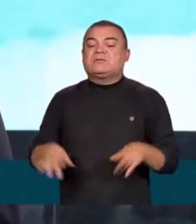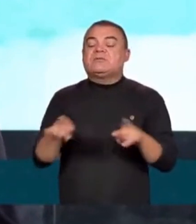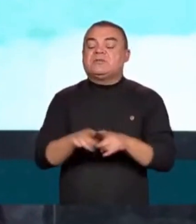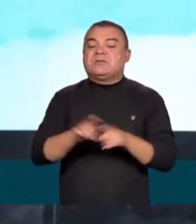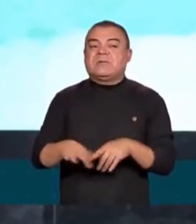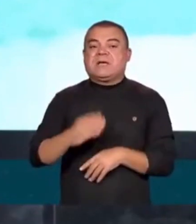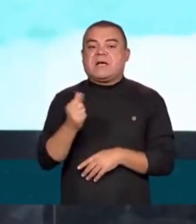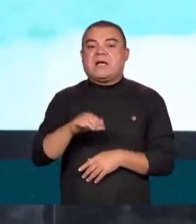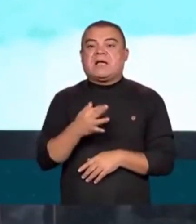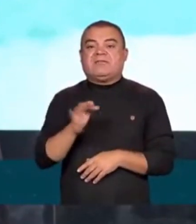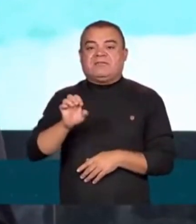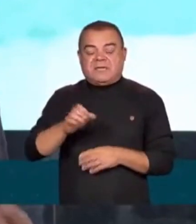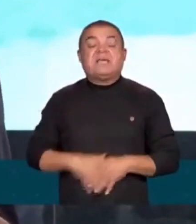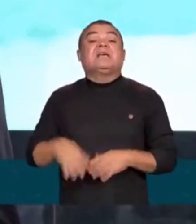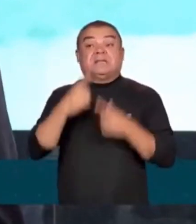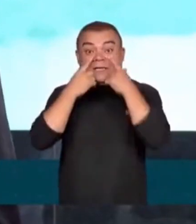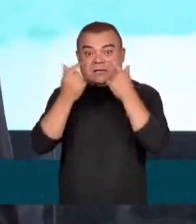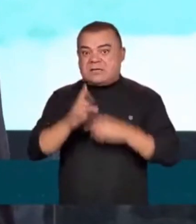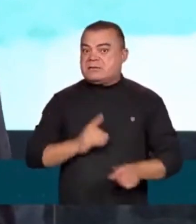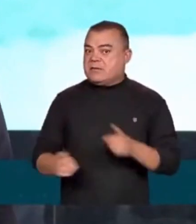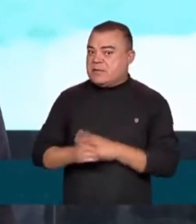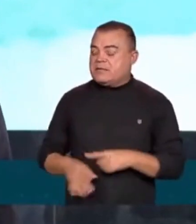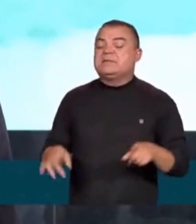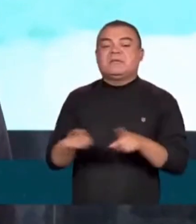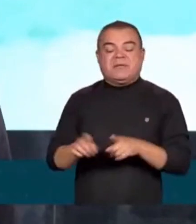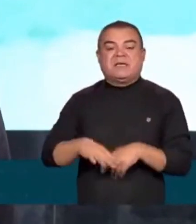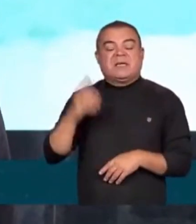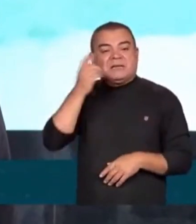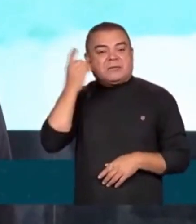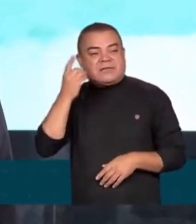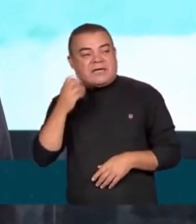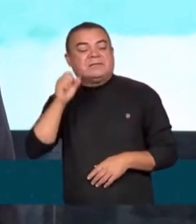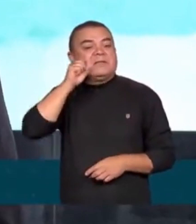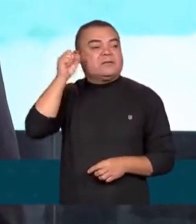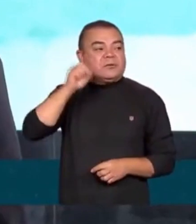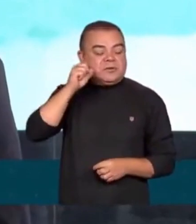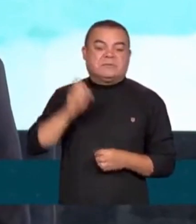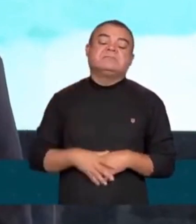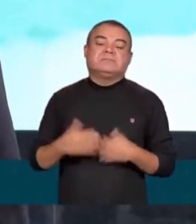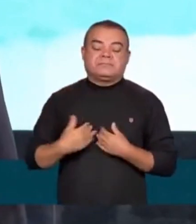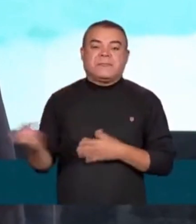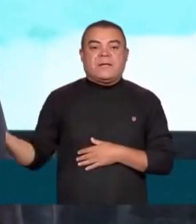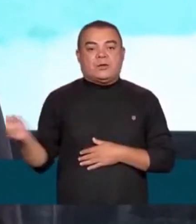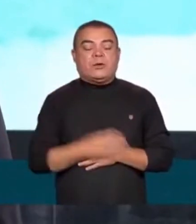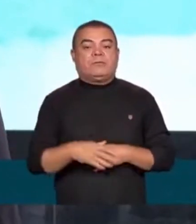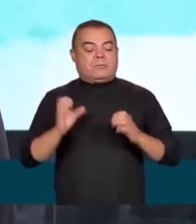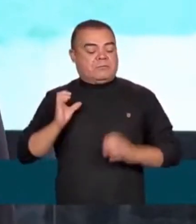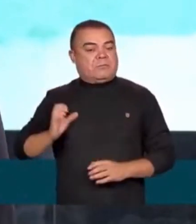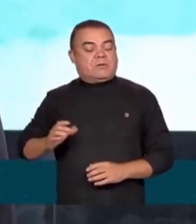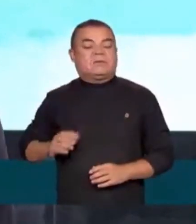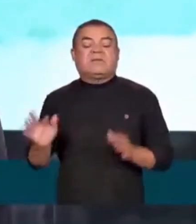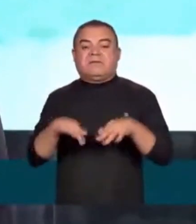tem um interesse grande no debate, nas comissões mistas, tanto deputados quanto senadores. O novo Bolsa Família,